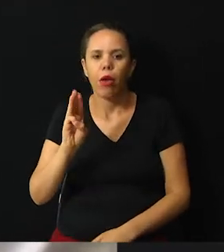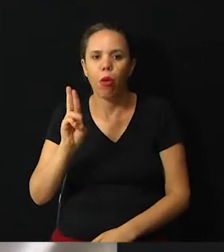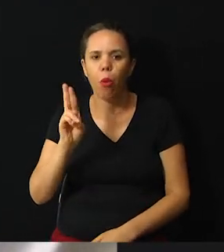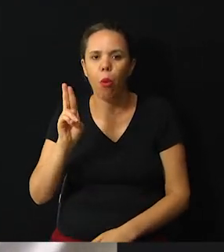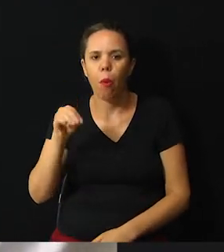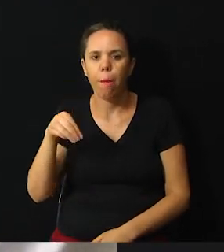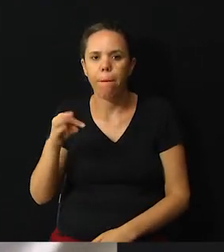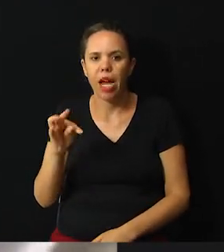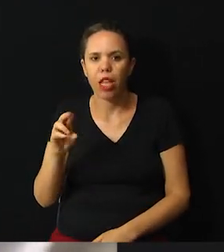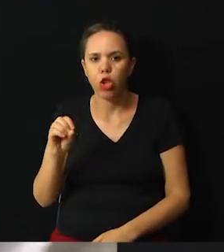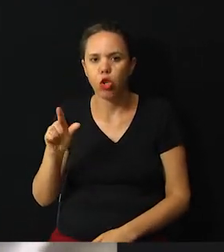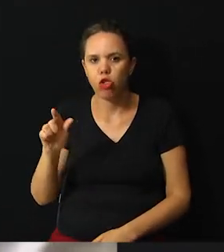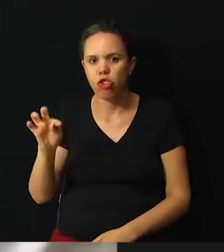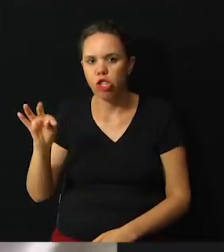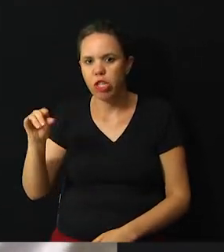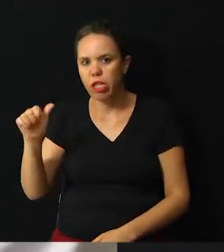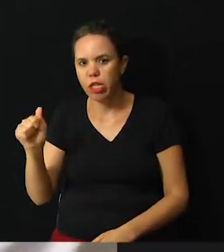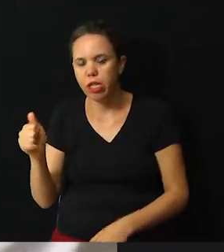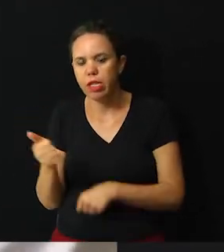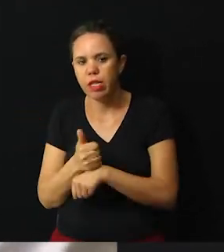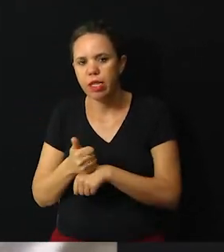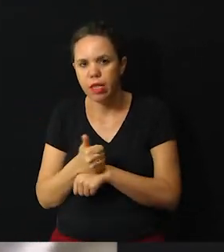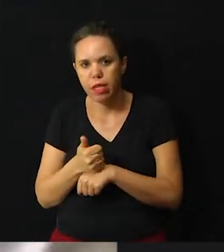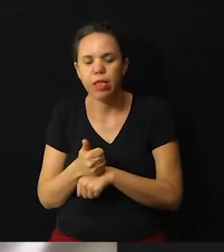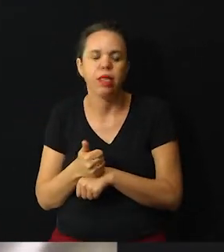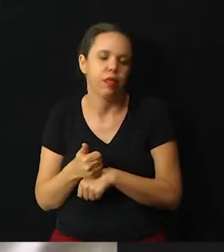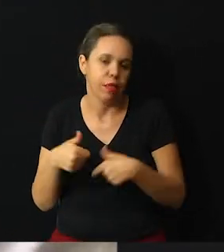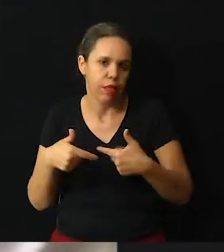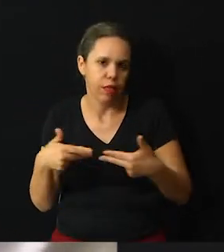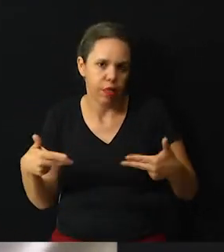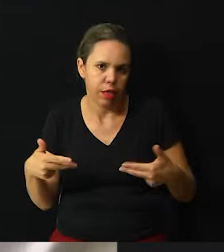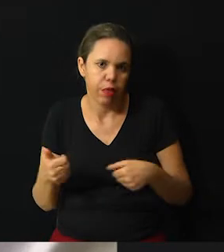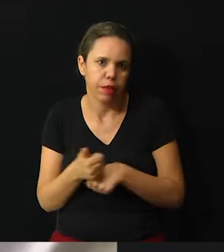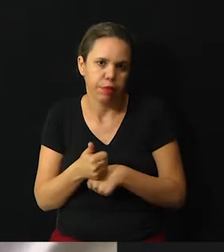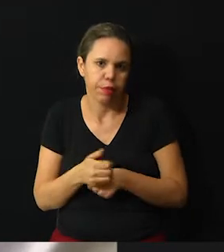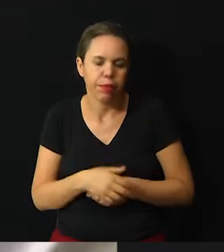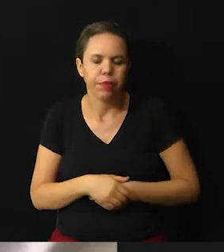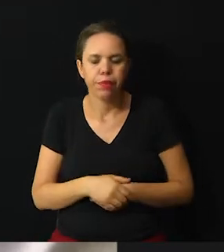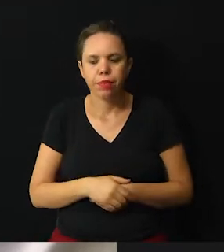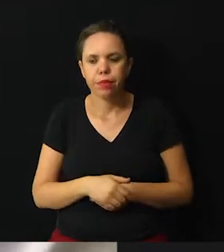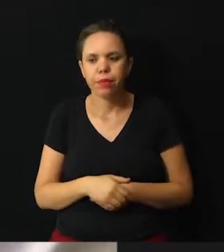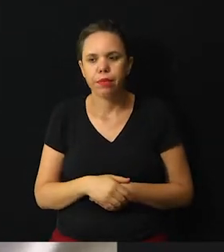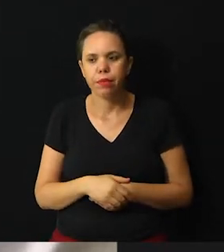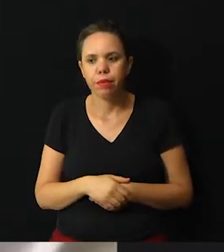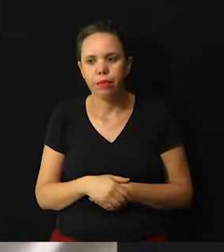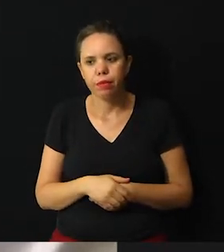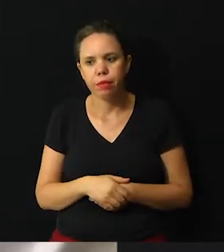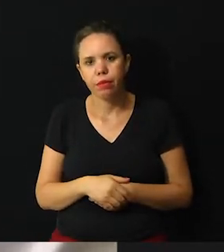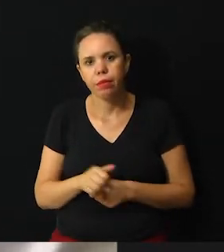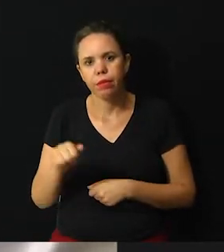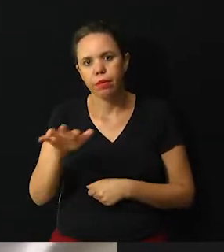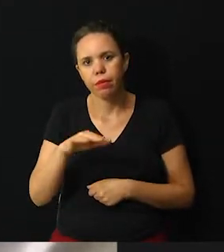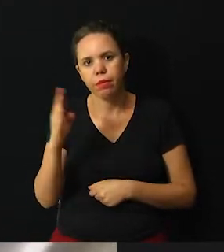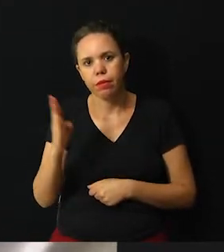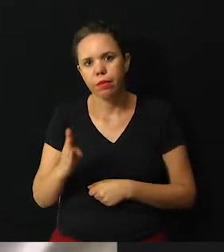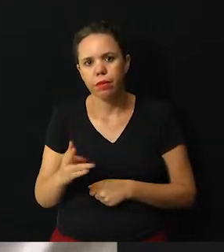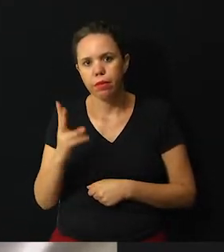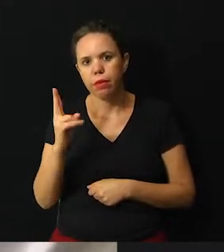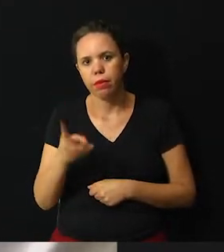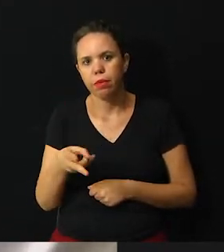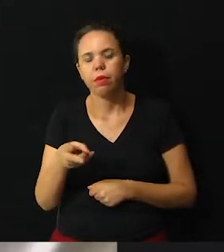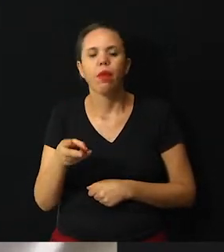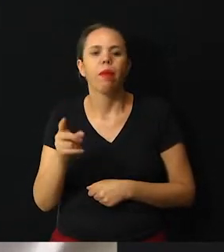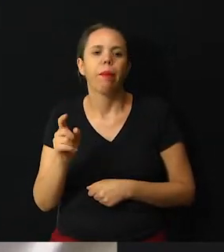consegue um reumatologista tão fácil, né? A especialidade ela aumentou muito, né? O número de especialistas, né? Atualmente nós contamos na Sociedade Brasileira com